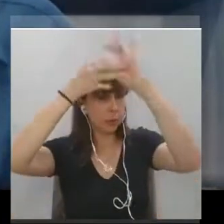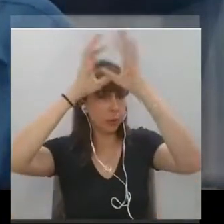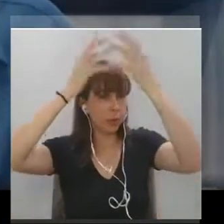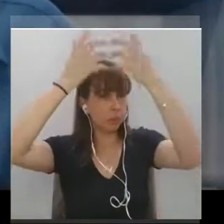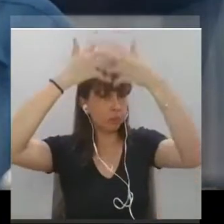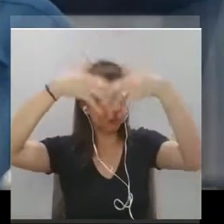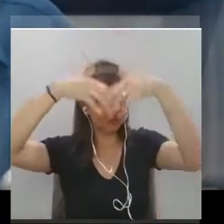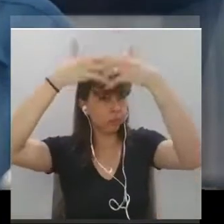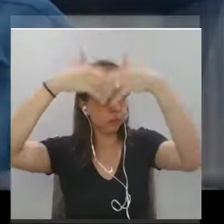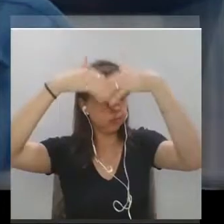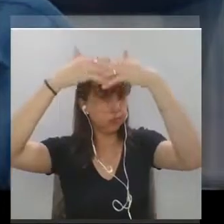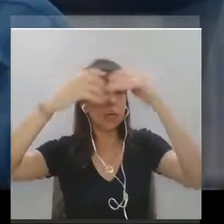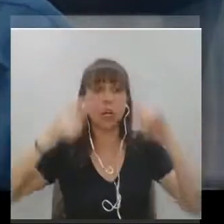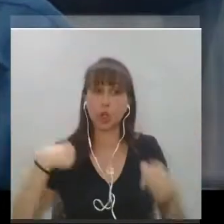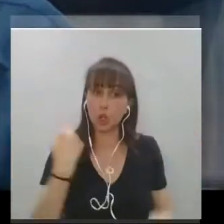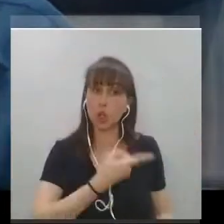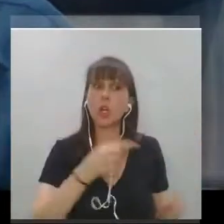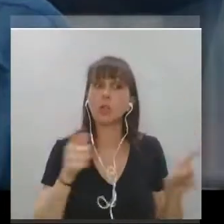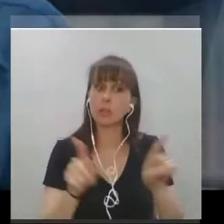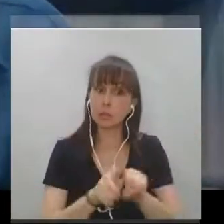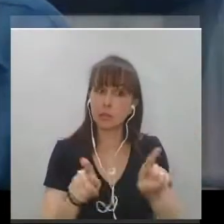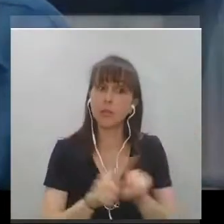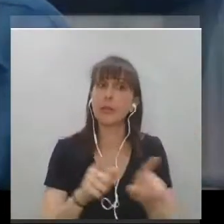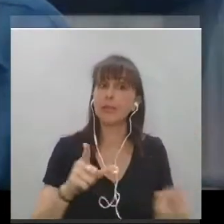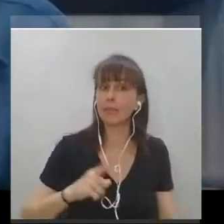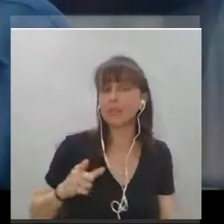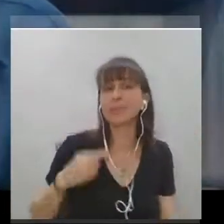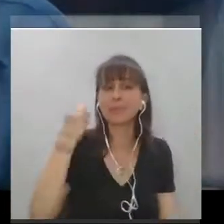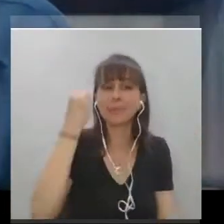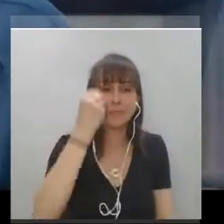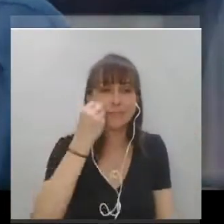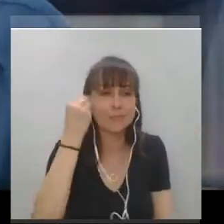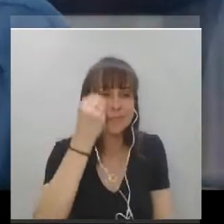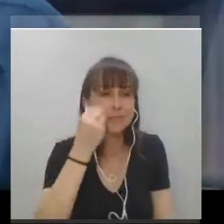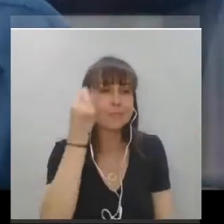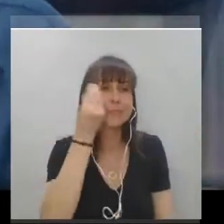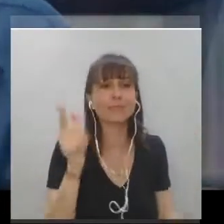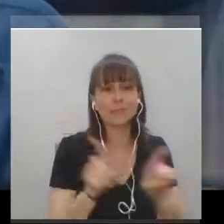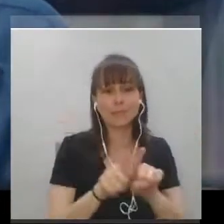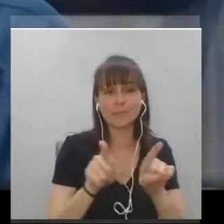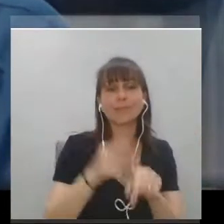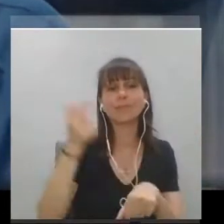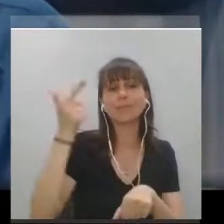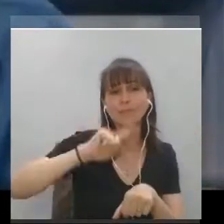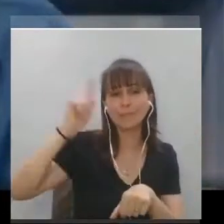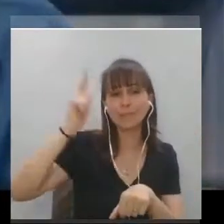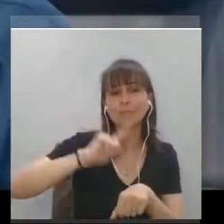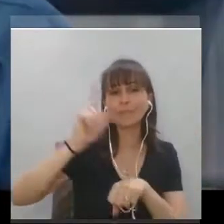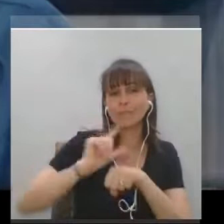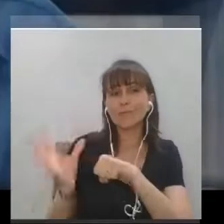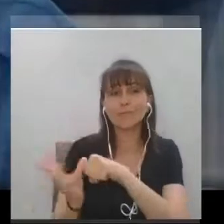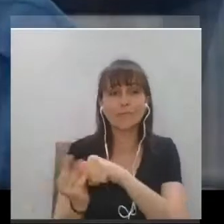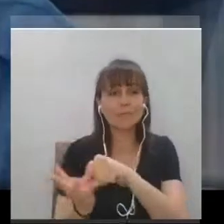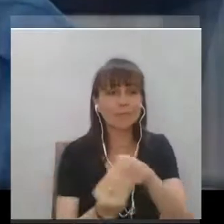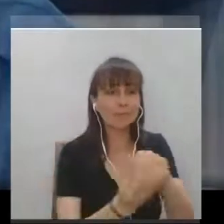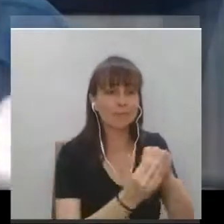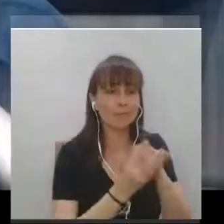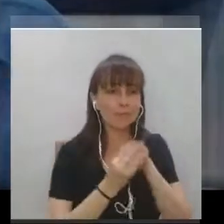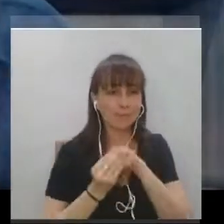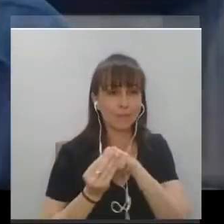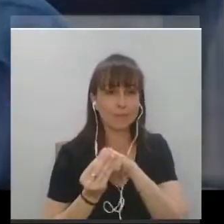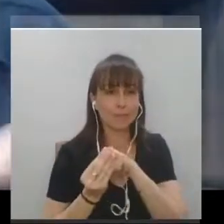também iremos ter aquela experiência e, através disso, adquirir o conhecimento daquela obra. Nas formas